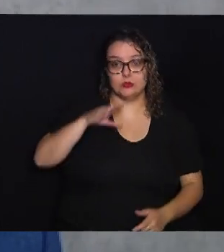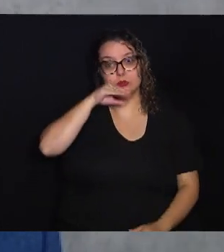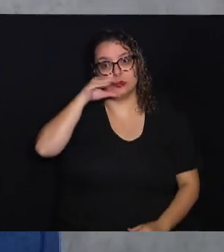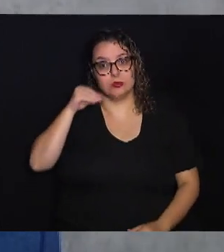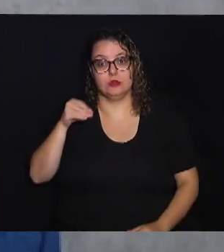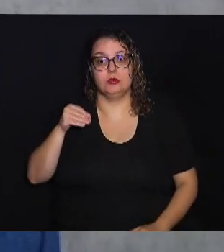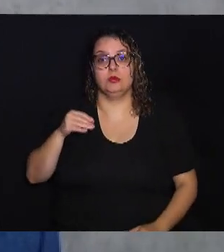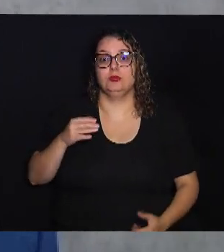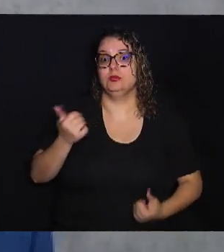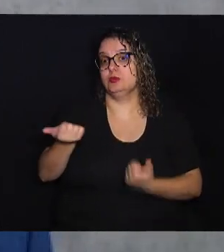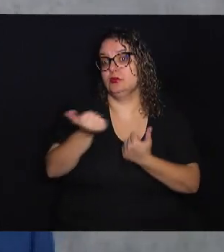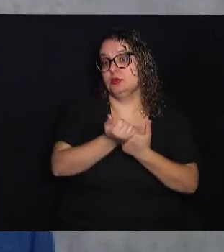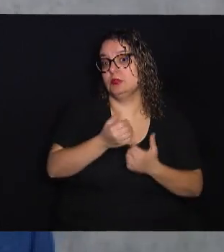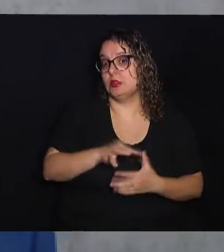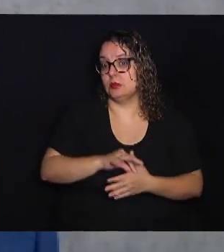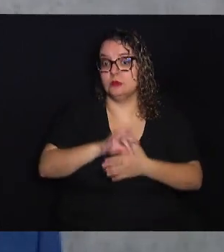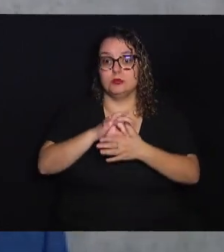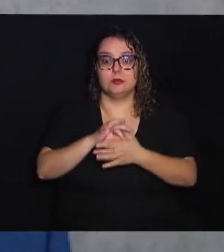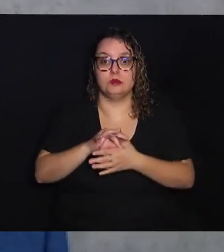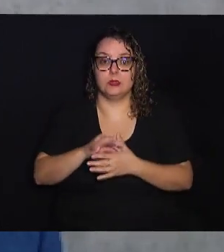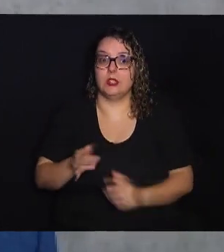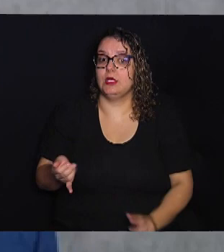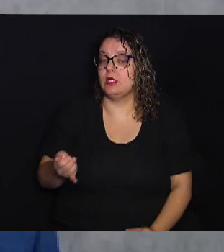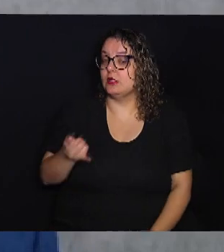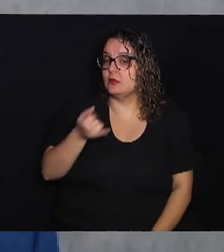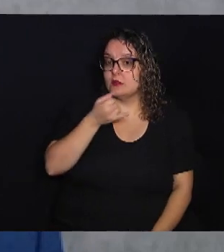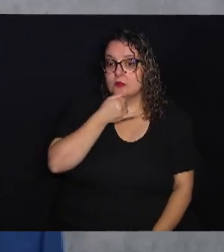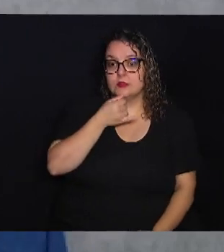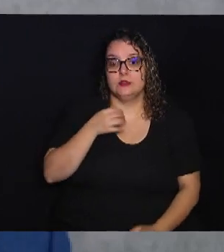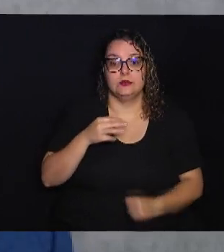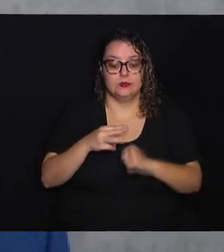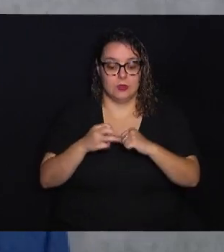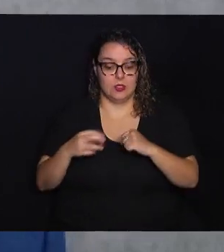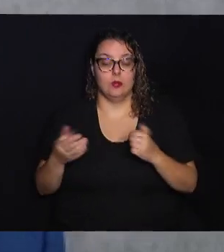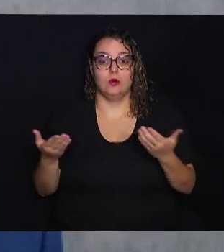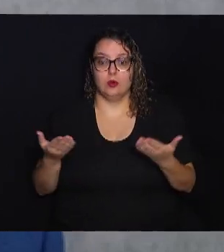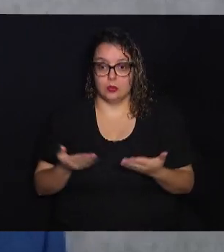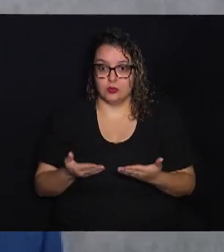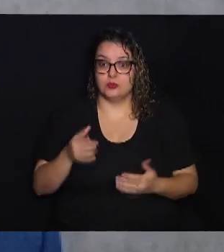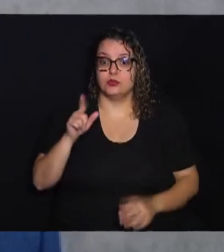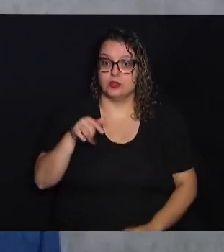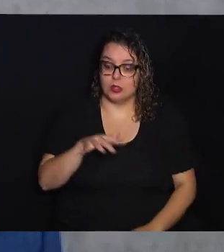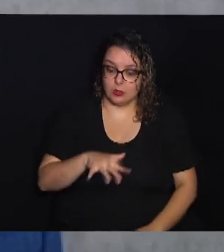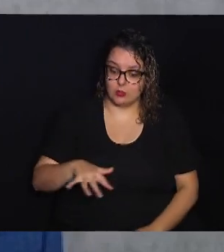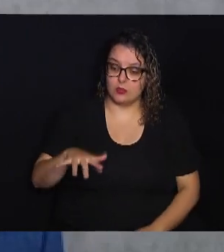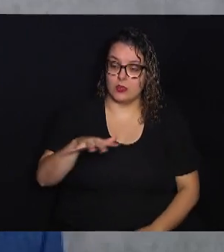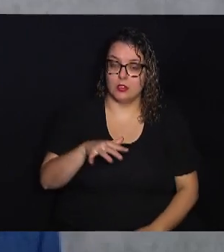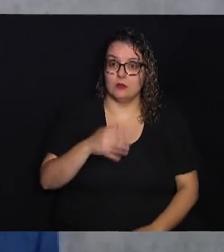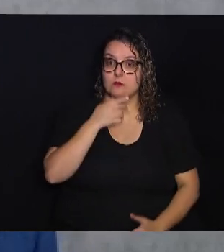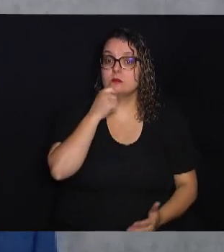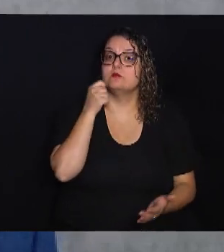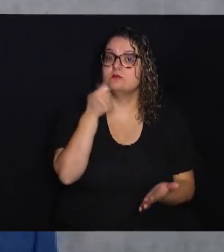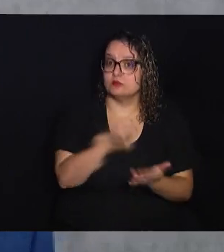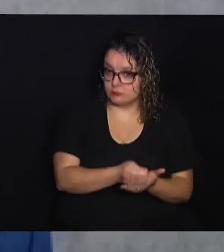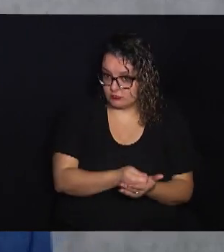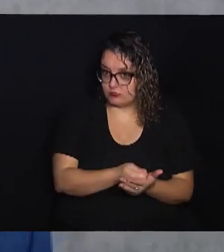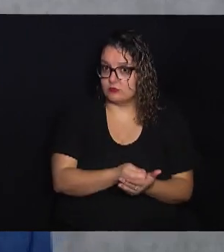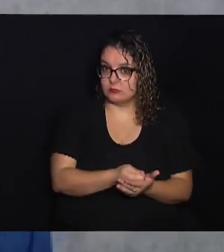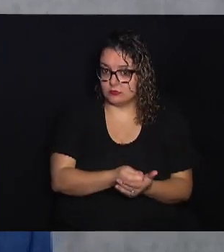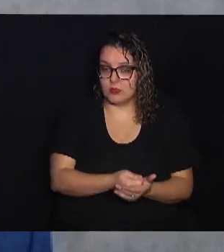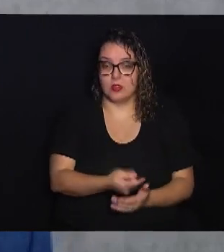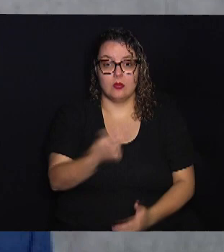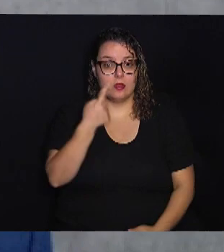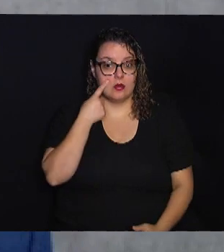dos colaboradores, a questão dos cargos de liderança. Gente, infelizmente, a mineração hoje, ela ainda é um setor